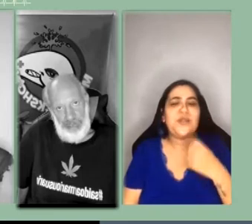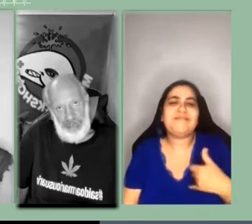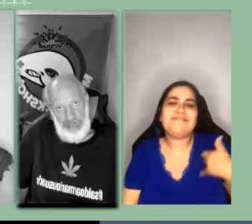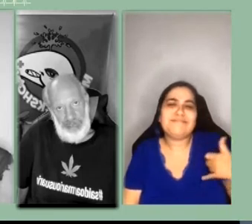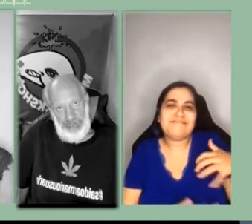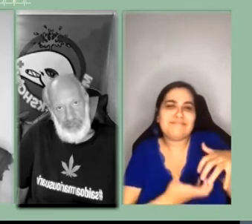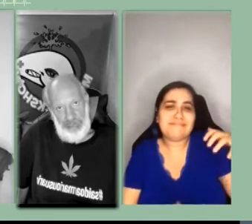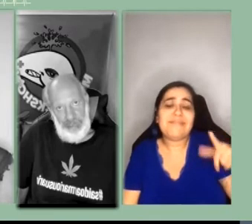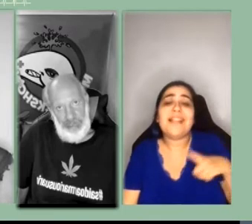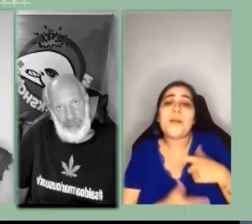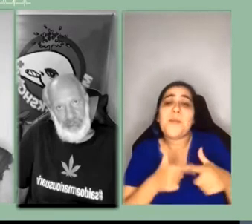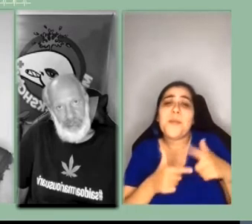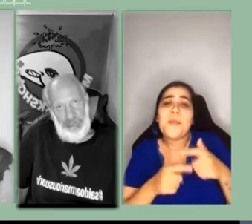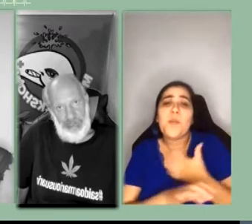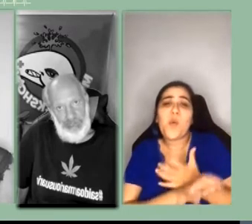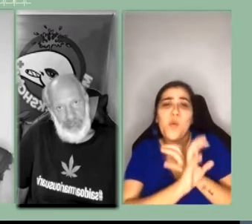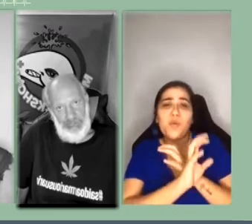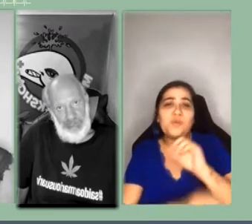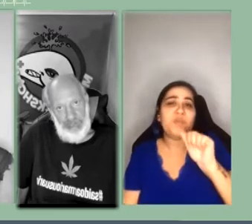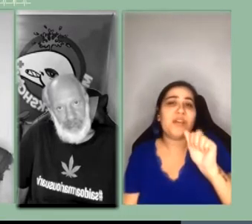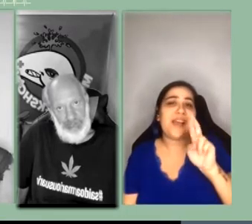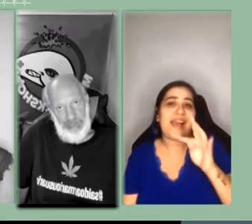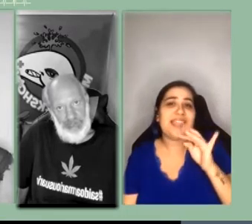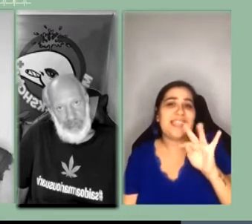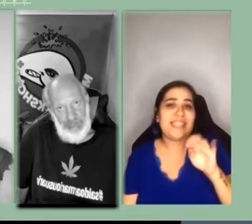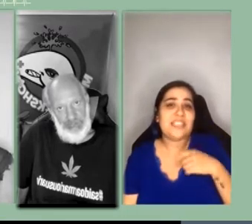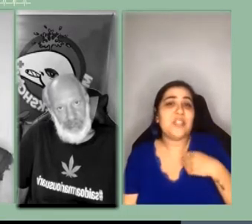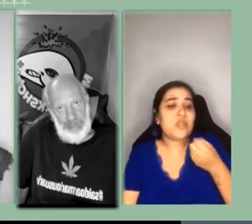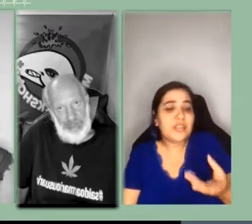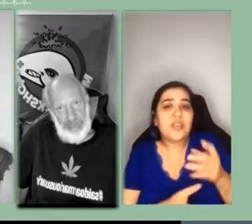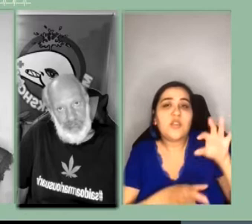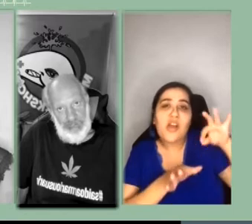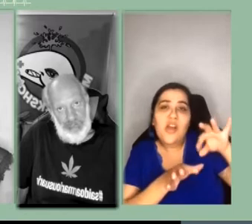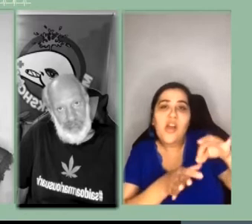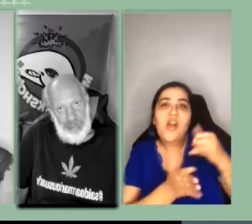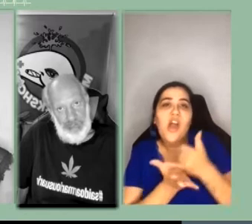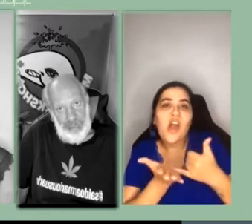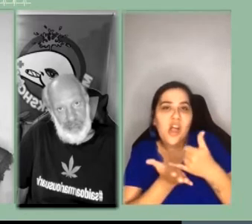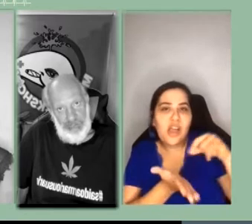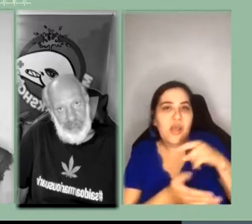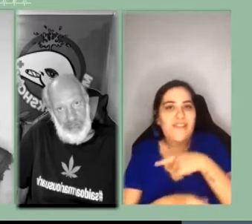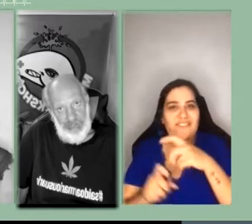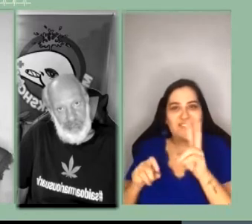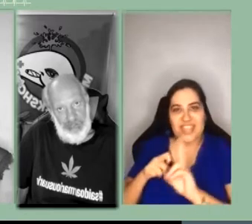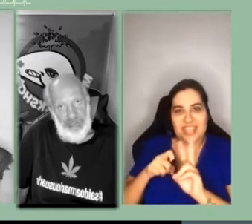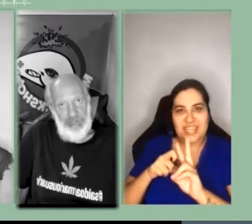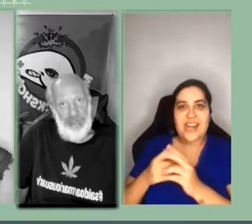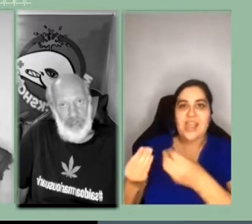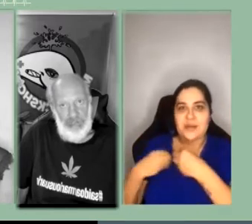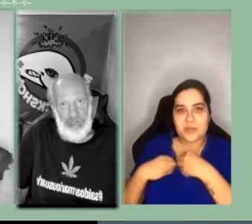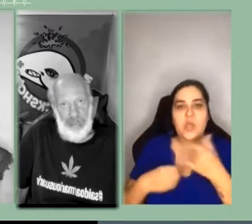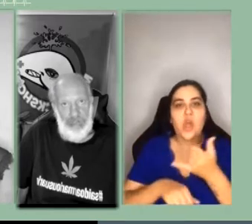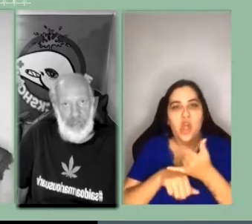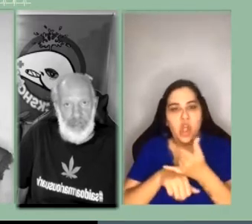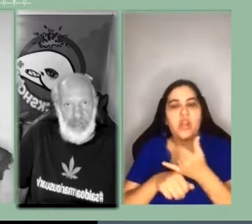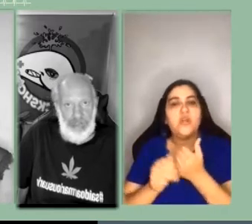tem artrite. Eu estou fazendo o tratamento dela com óleo, a veterinária prescreveu a dosagem, eu estou dando a dosagem para ela. E